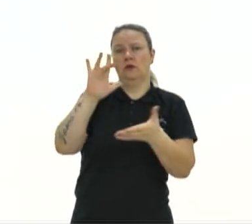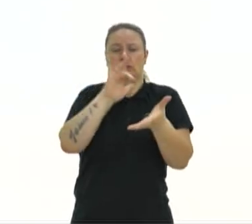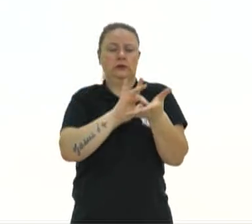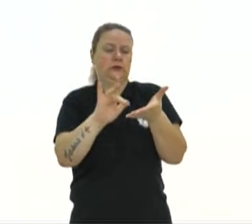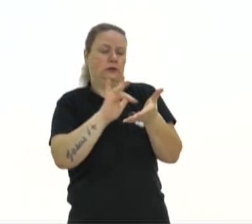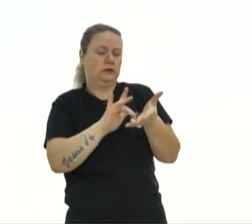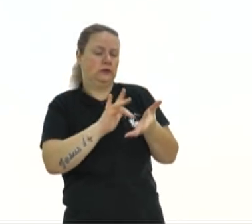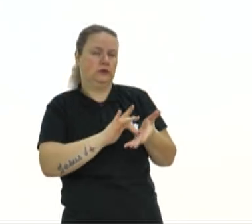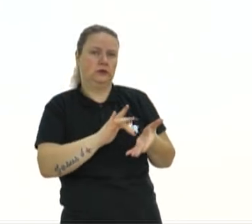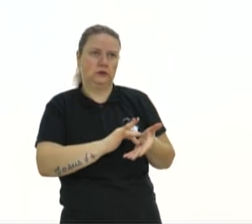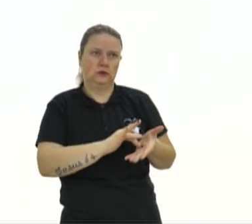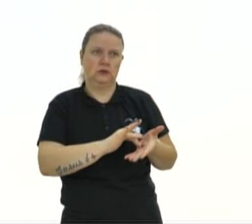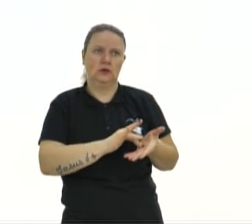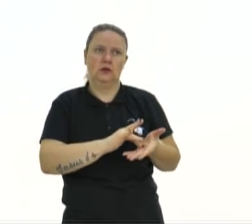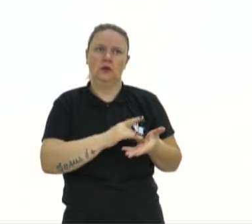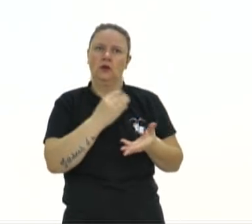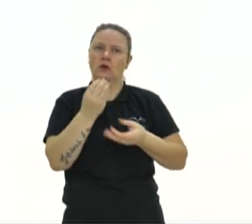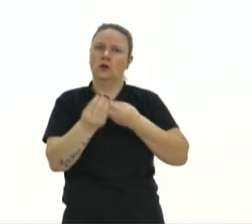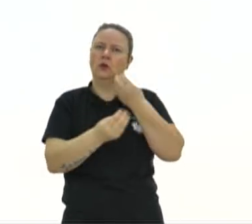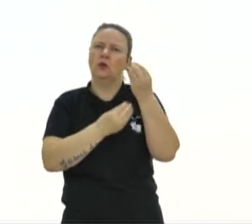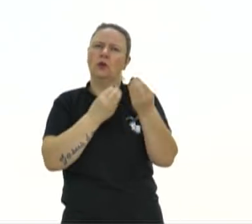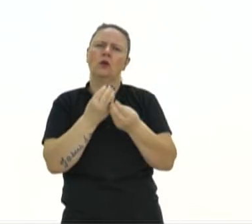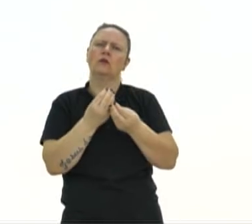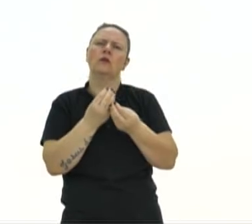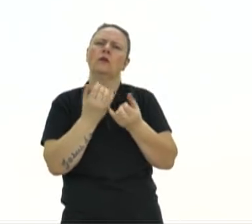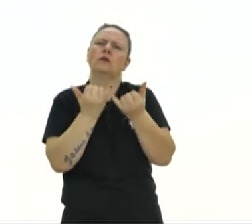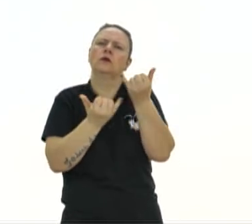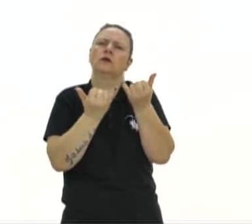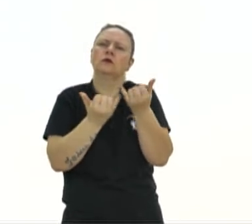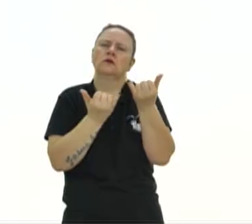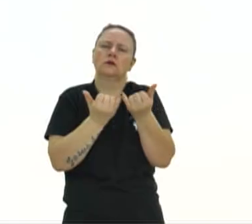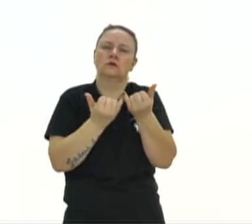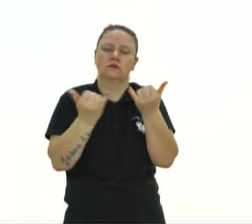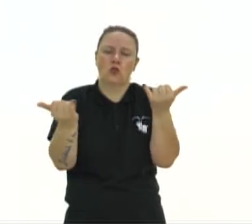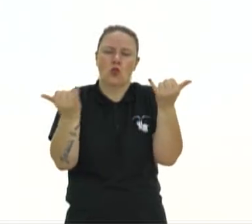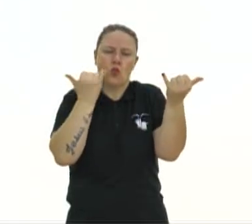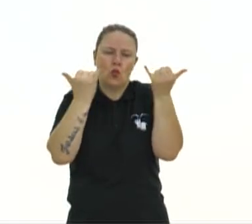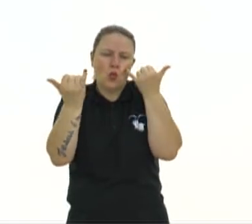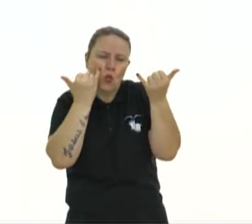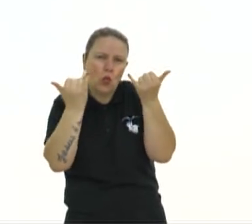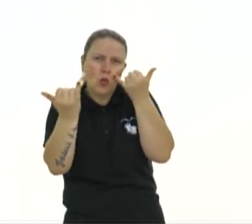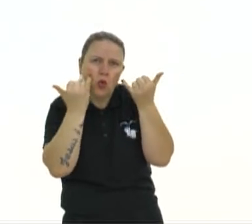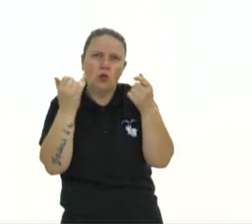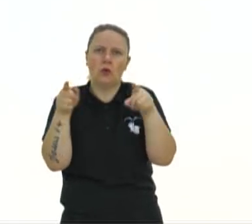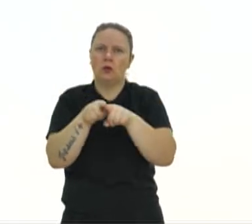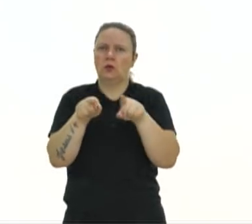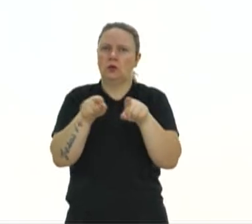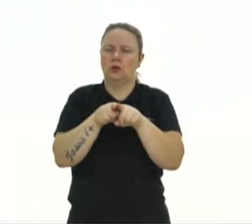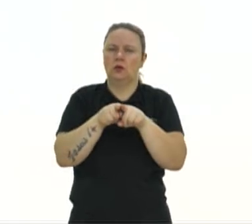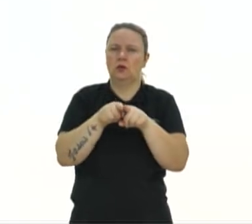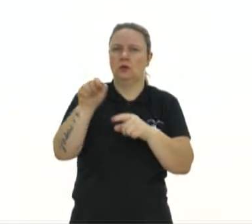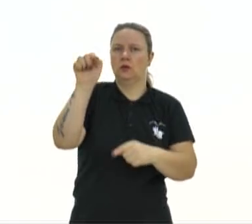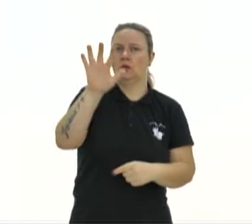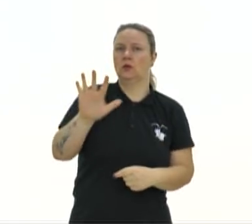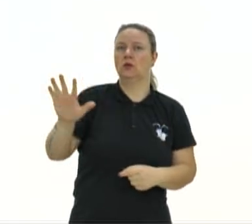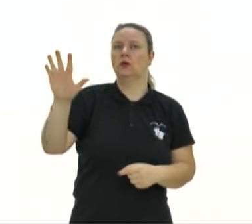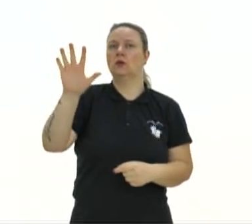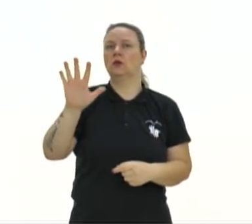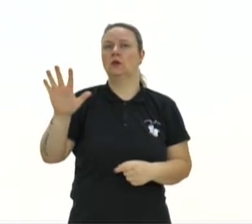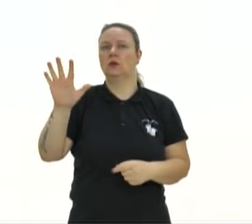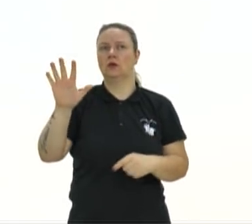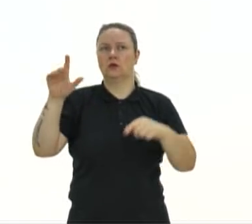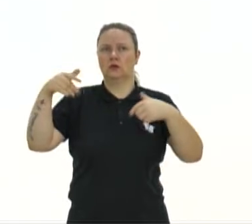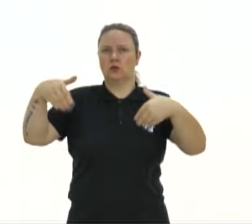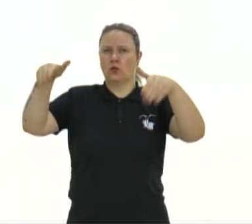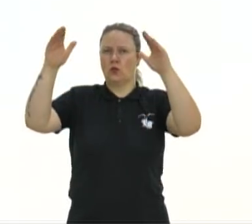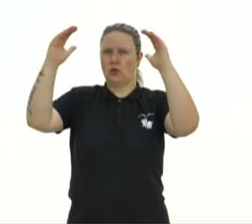se fosse uma notícia. Nós temos ali campos que remetem à manchete, a uma imagem e também ao corpo mesmo, ao